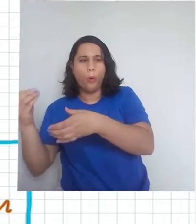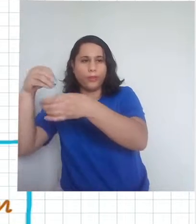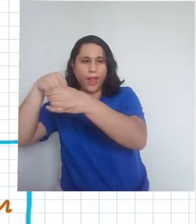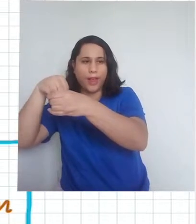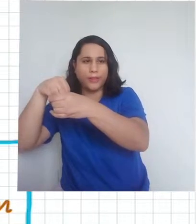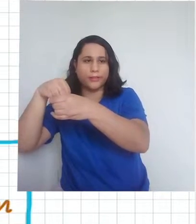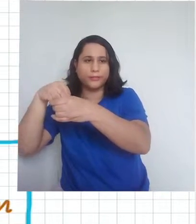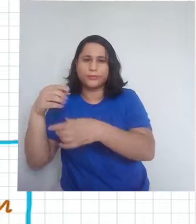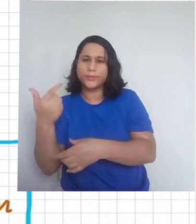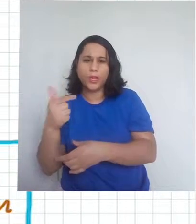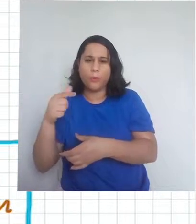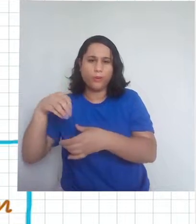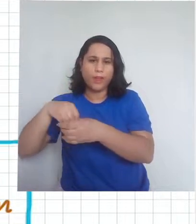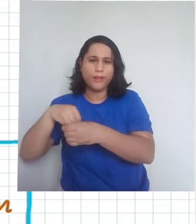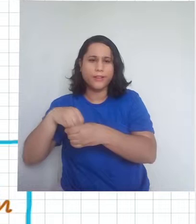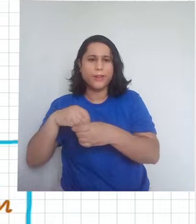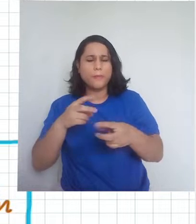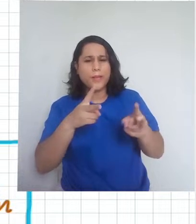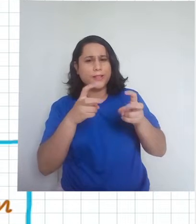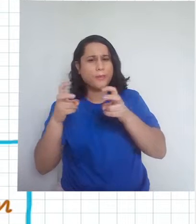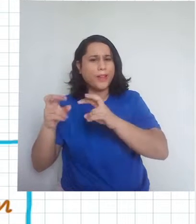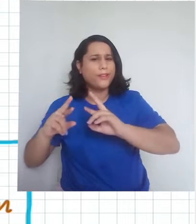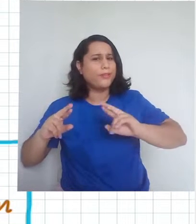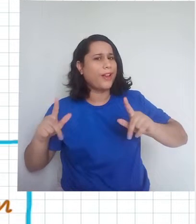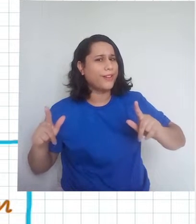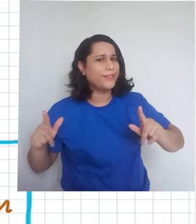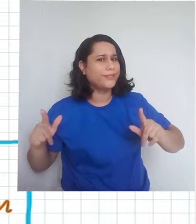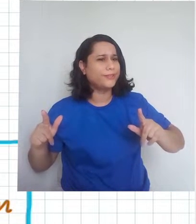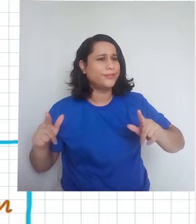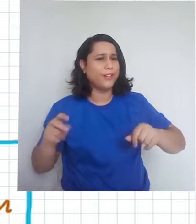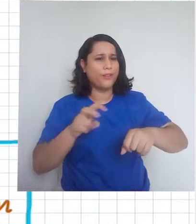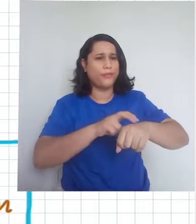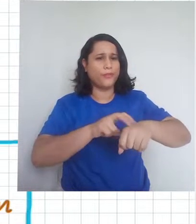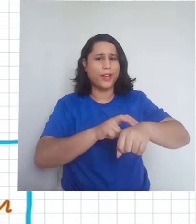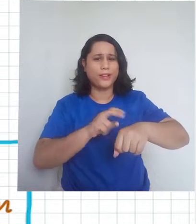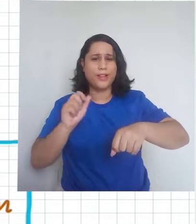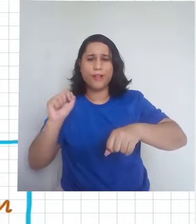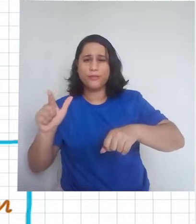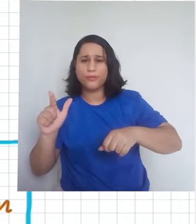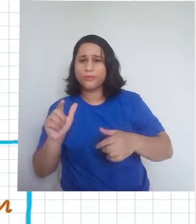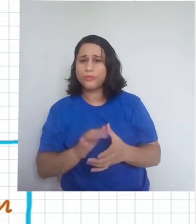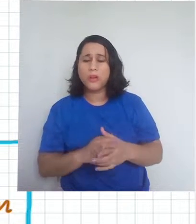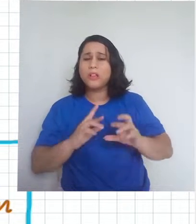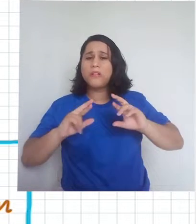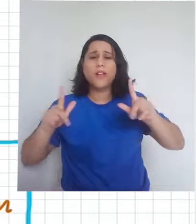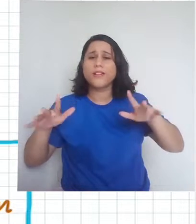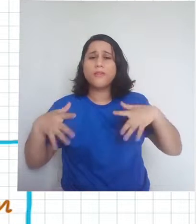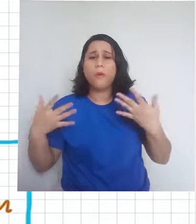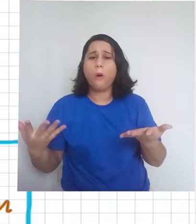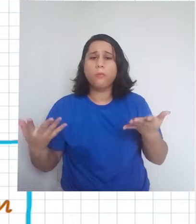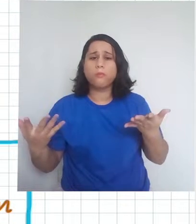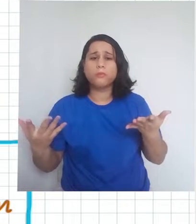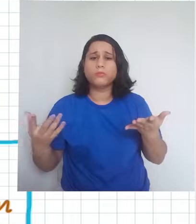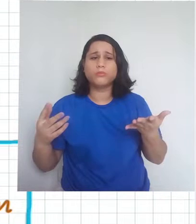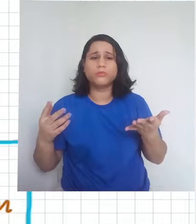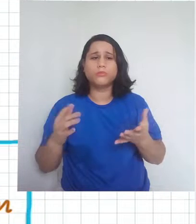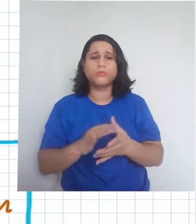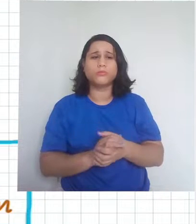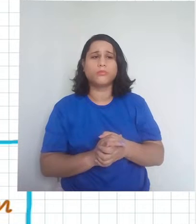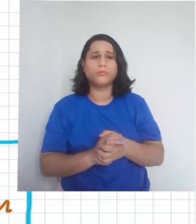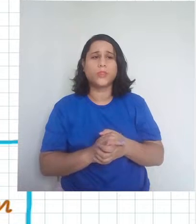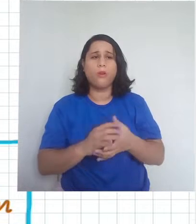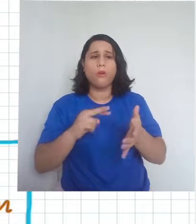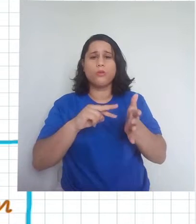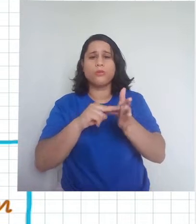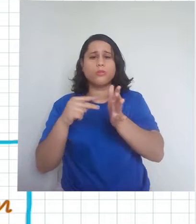de verde e o outro de azul. O que vai diferenciar essa caixinha verde dessa caixinha azul aí é somente o sentido, tá